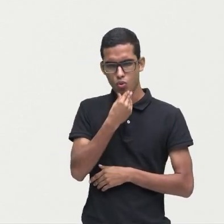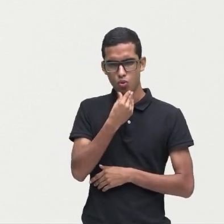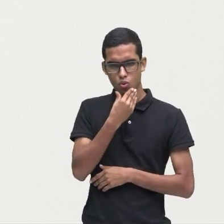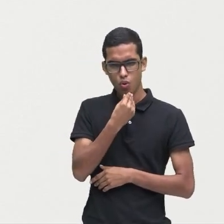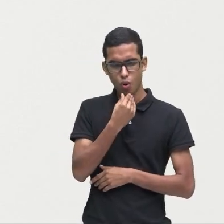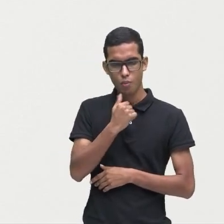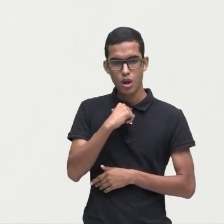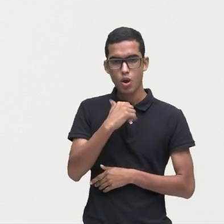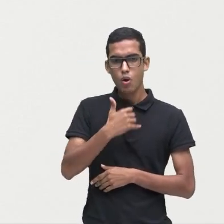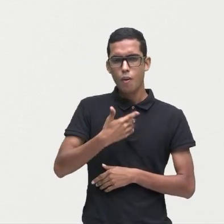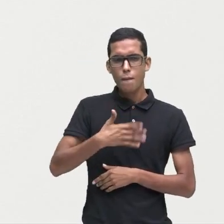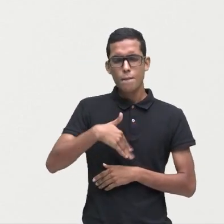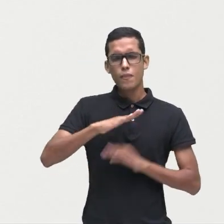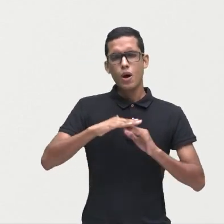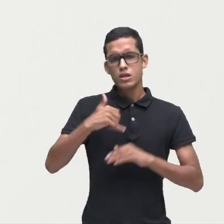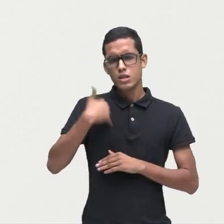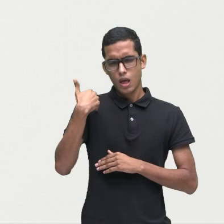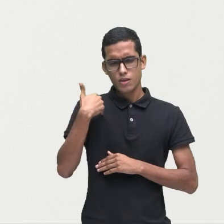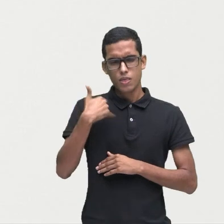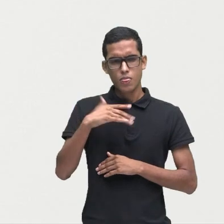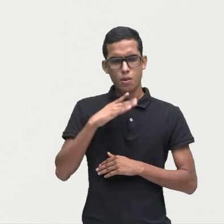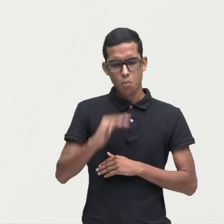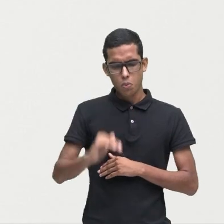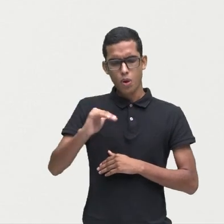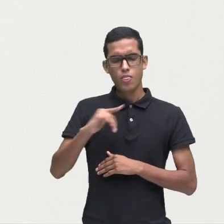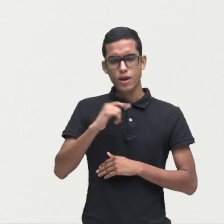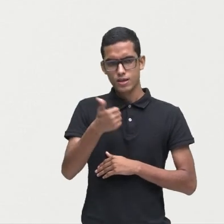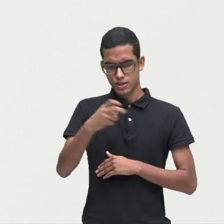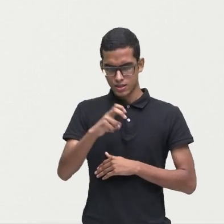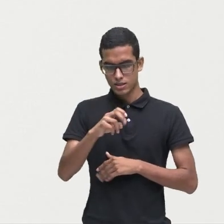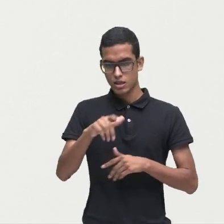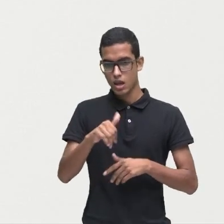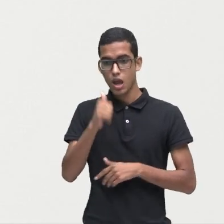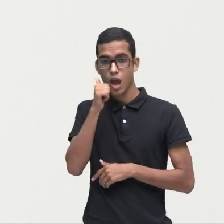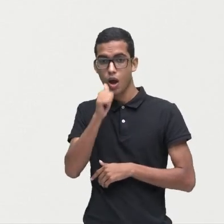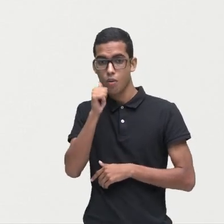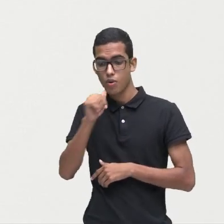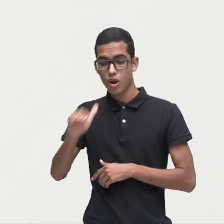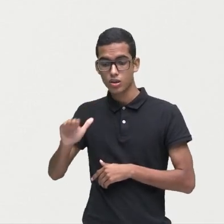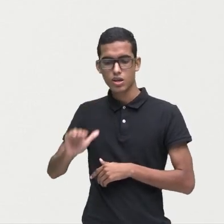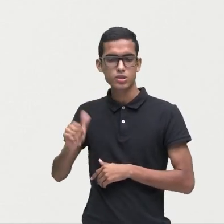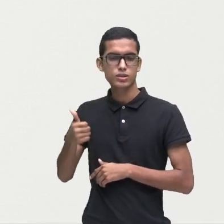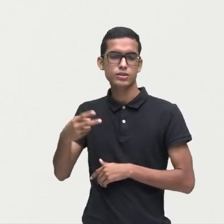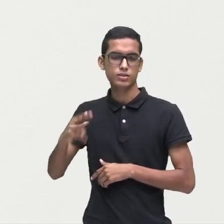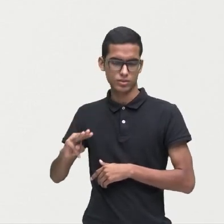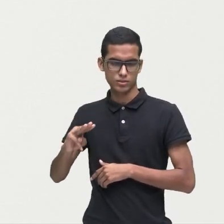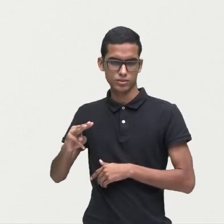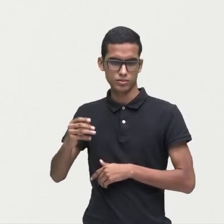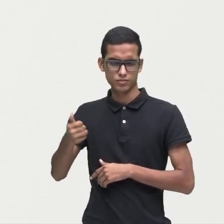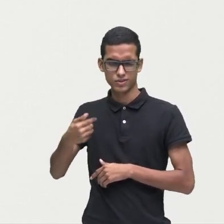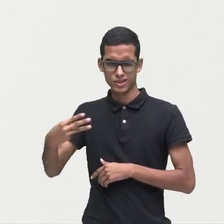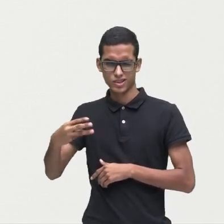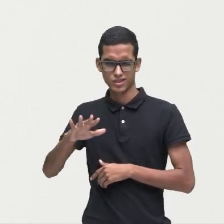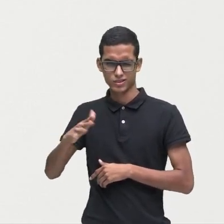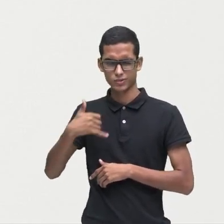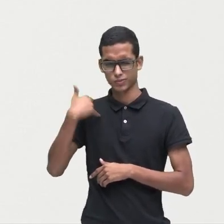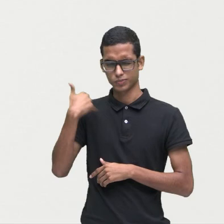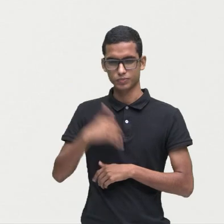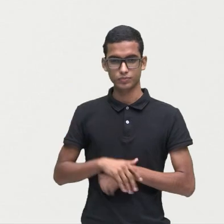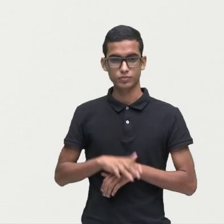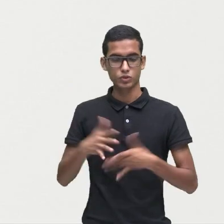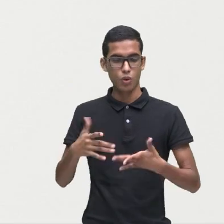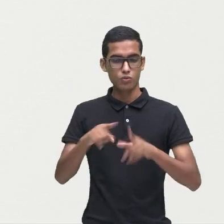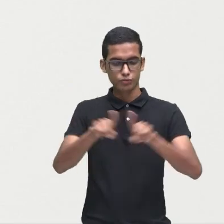as mais novas vão ter 13 anos, tá? Então você pode distribuir na sua sala. Quantos meninos de 15 anos você